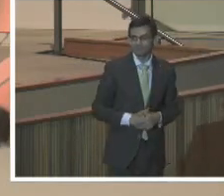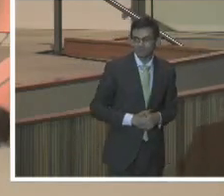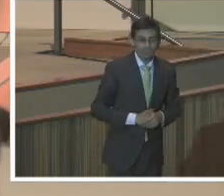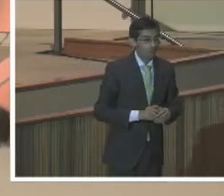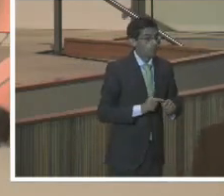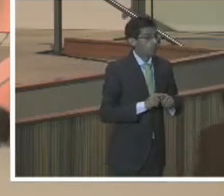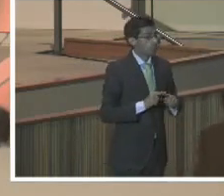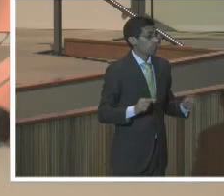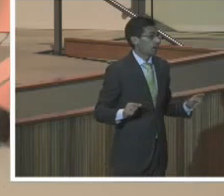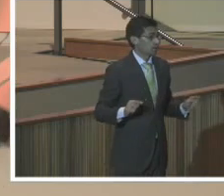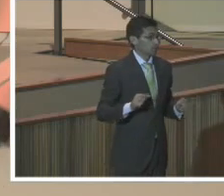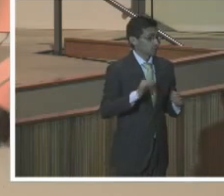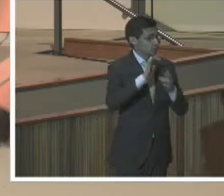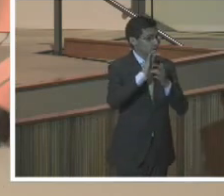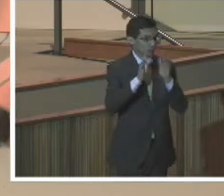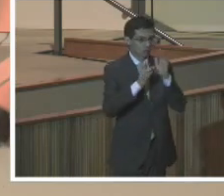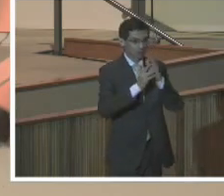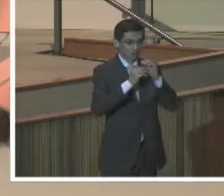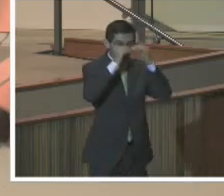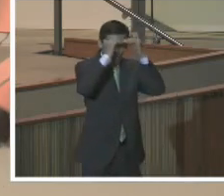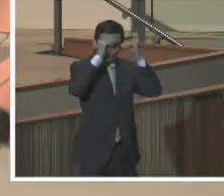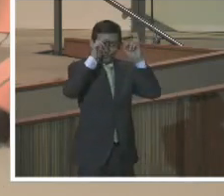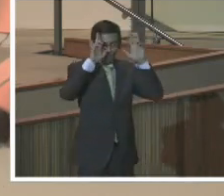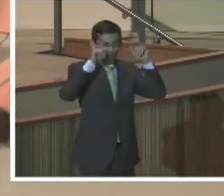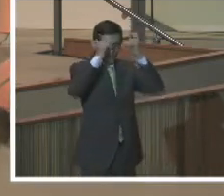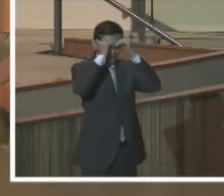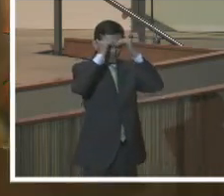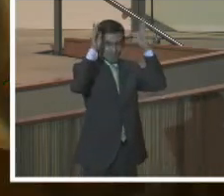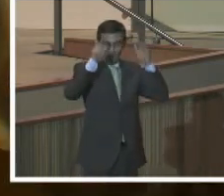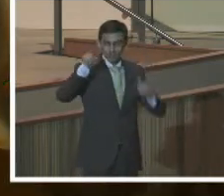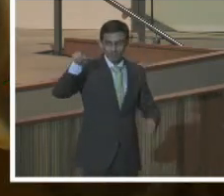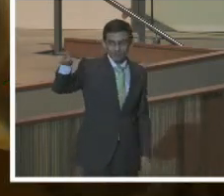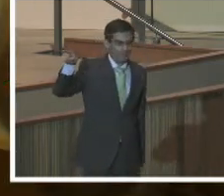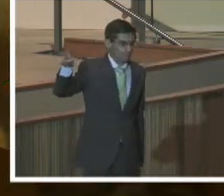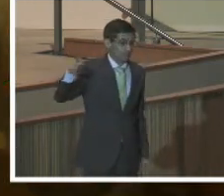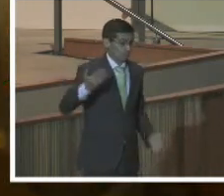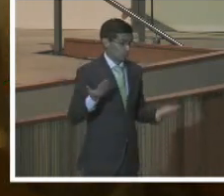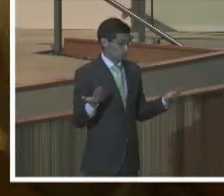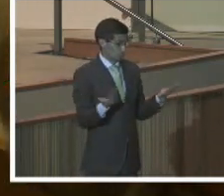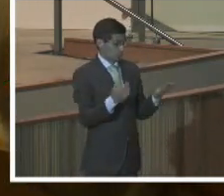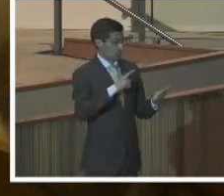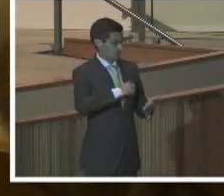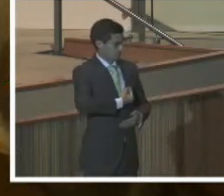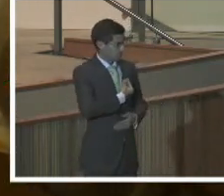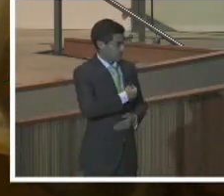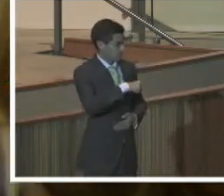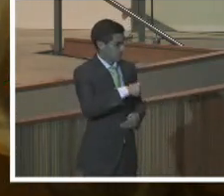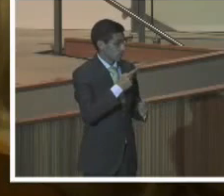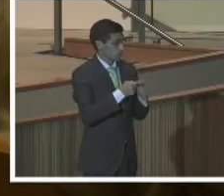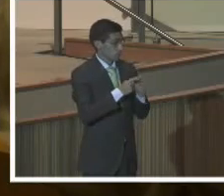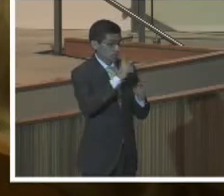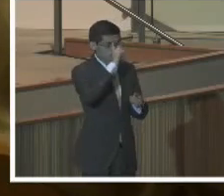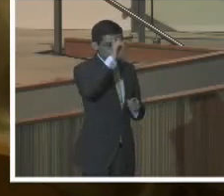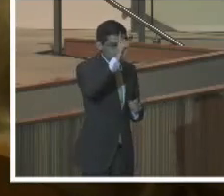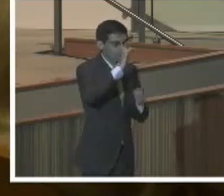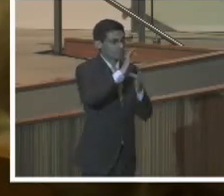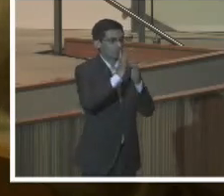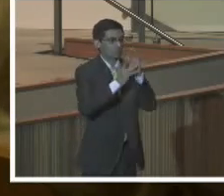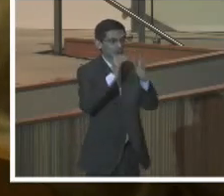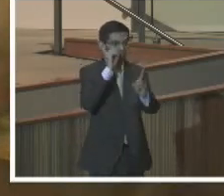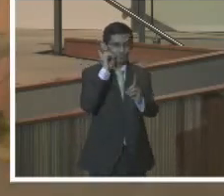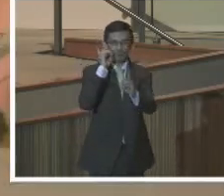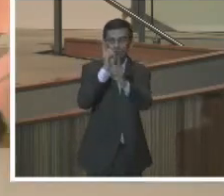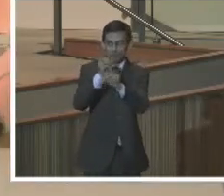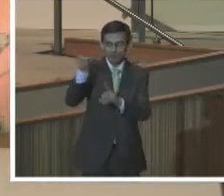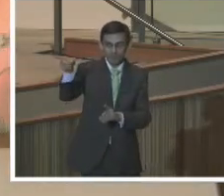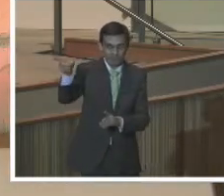Mas Jesus nunca deixou de procurar você. E hoje você está aqui porque Jesus te encontrou. E não somente Ele